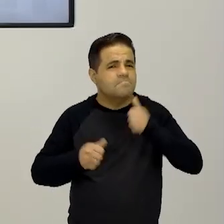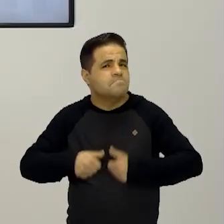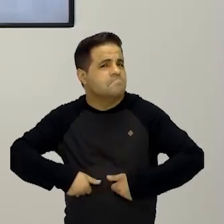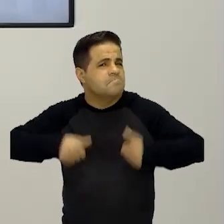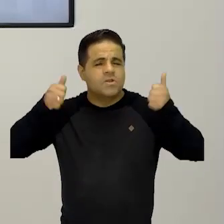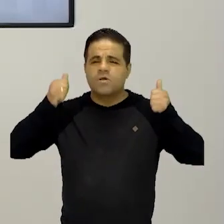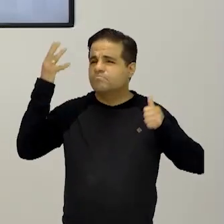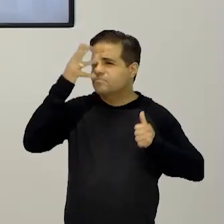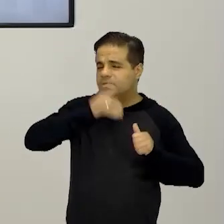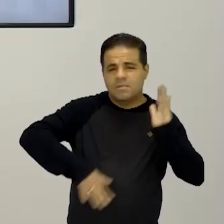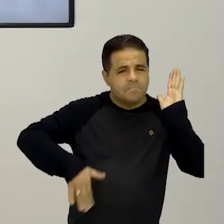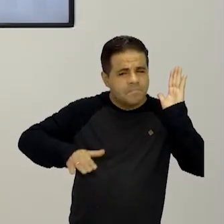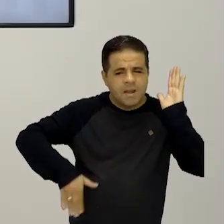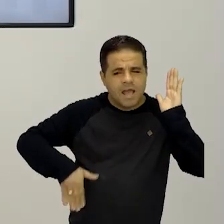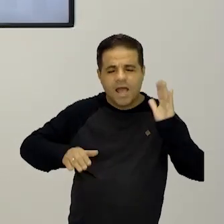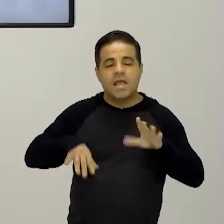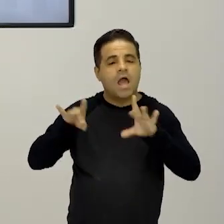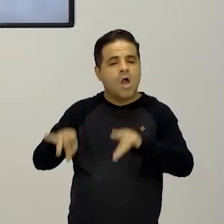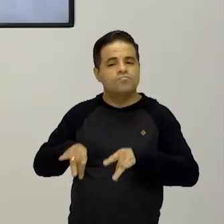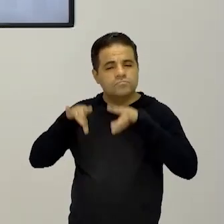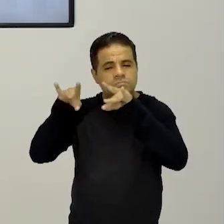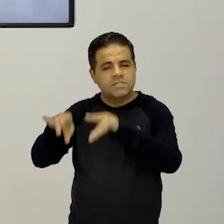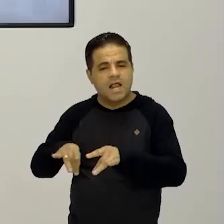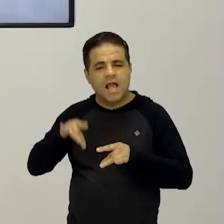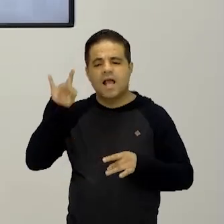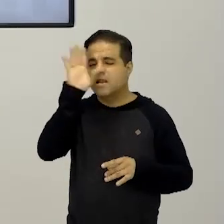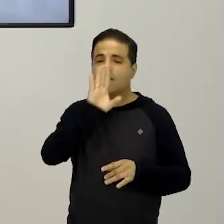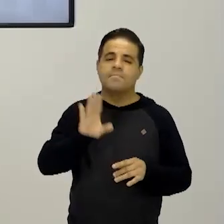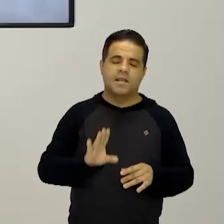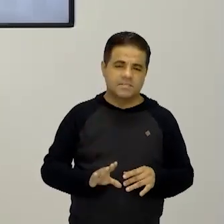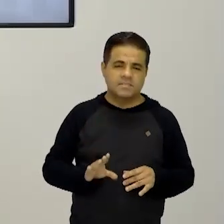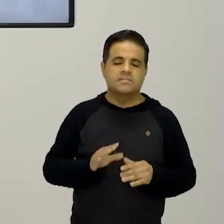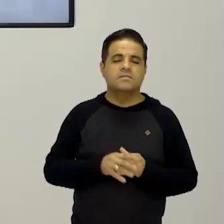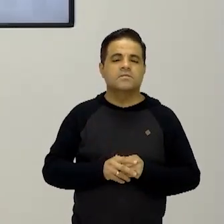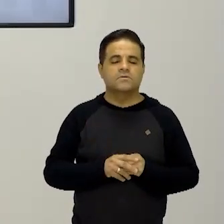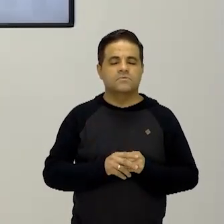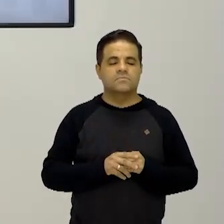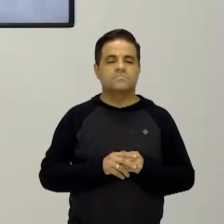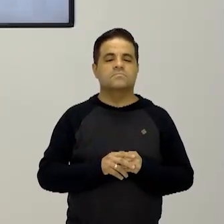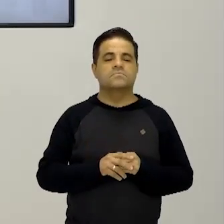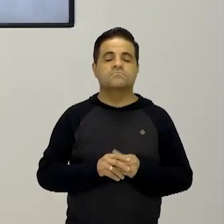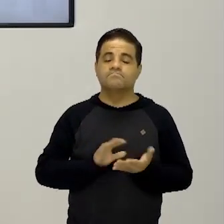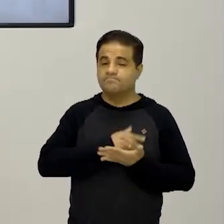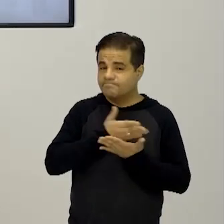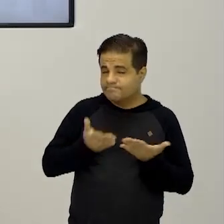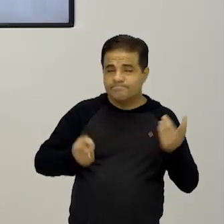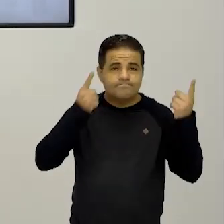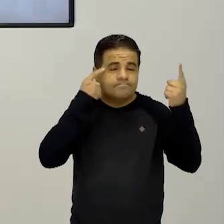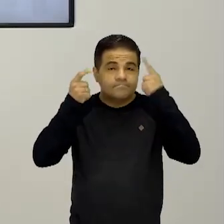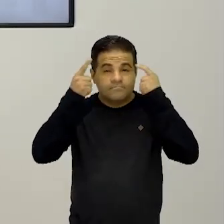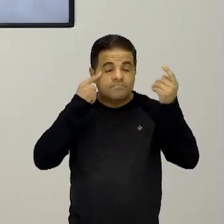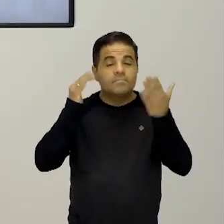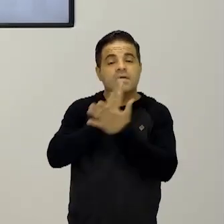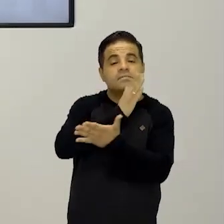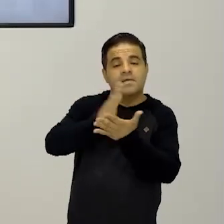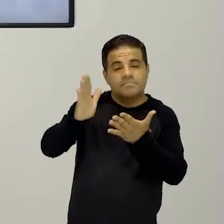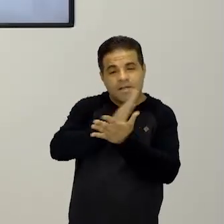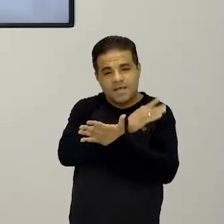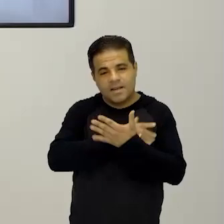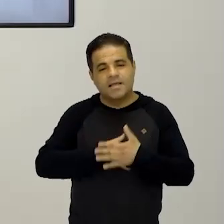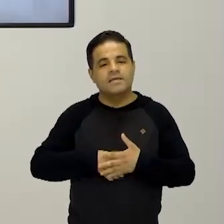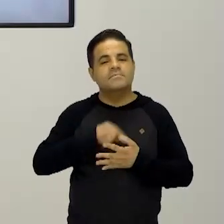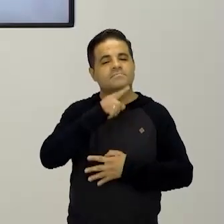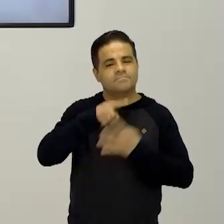Hawaii, Australia, Brazil and the Caribbean. Caribbean, yes. Ok, Caribbean. nice. Então, ideias aí separadas sobre esses